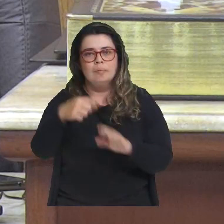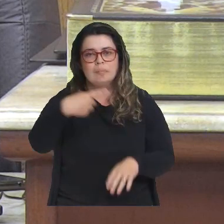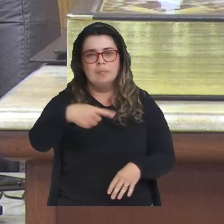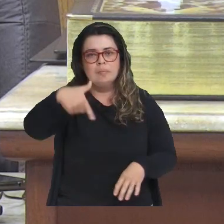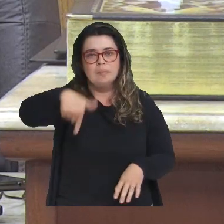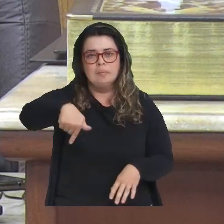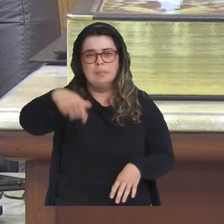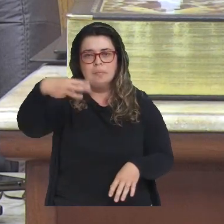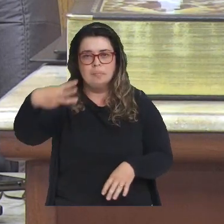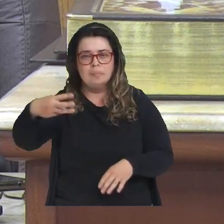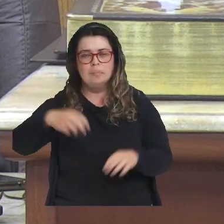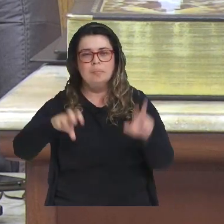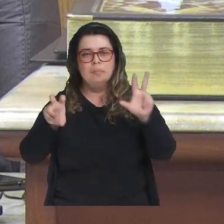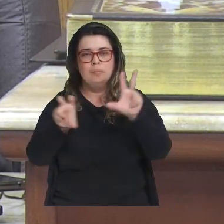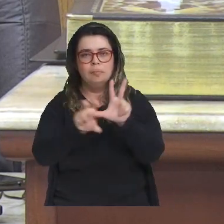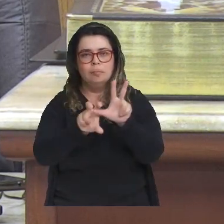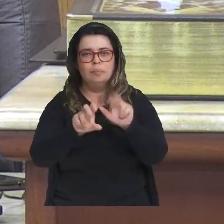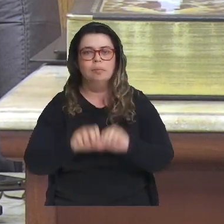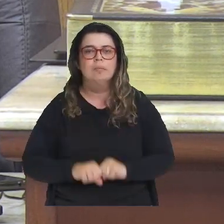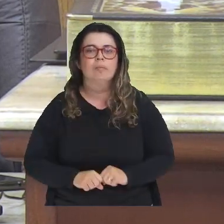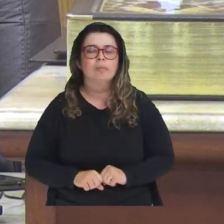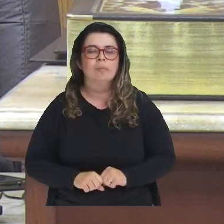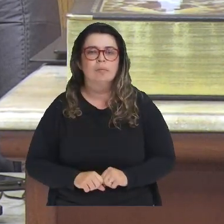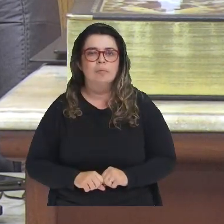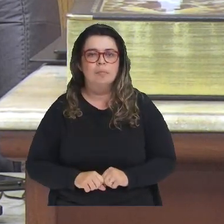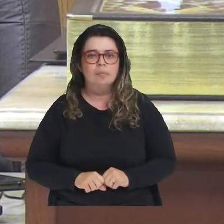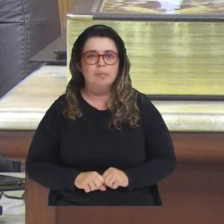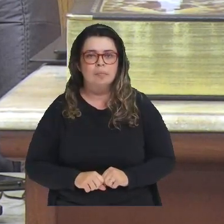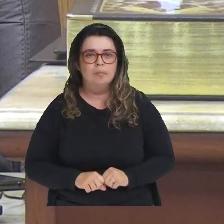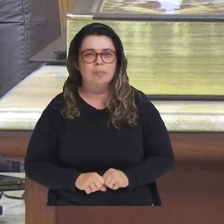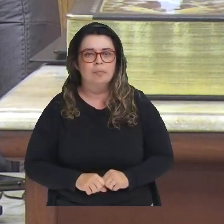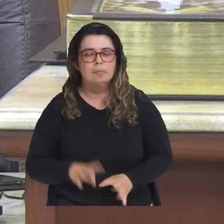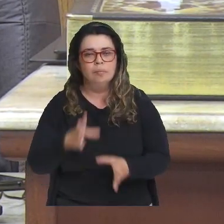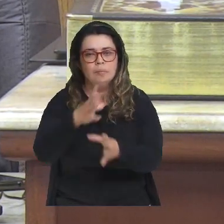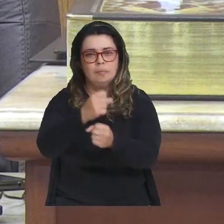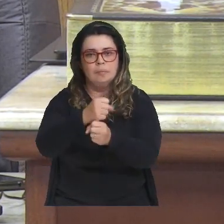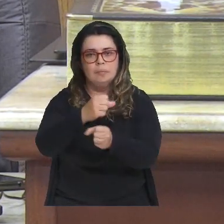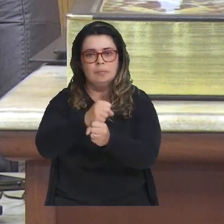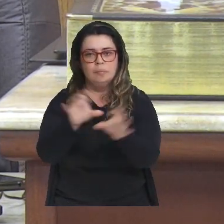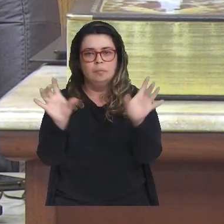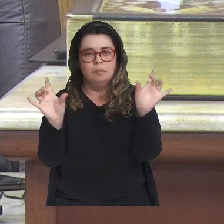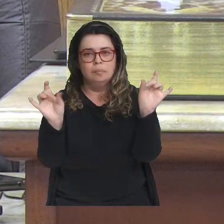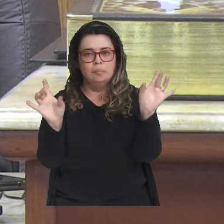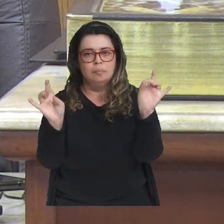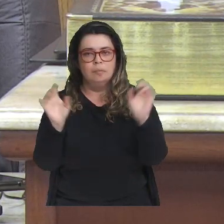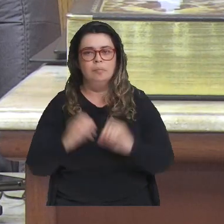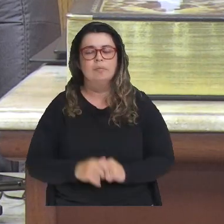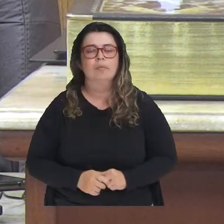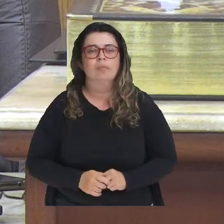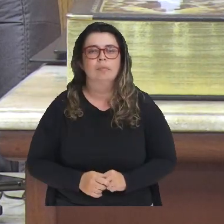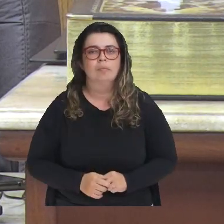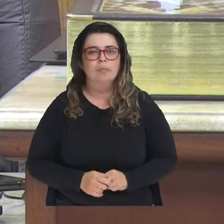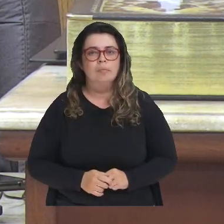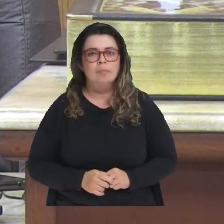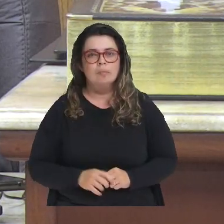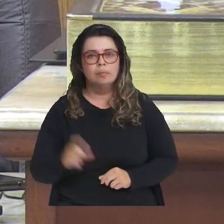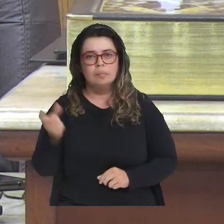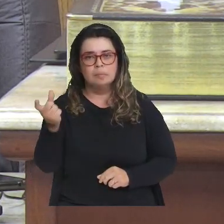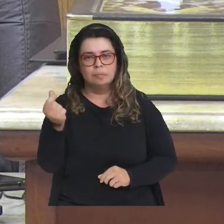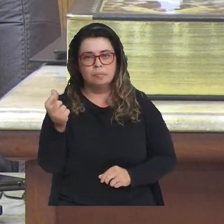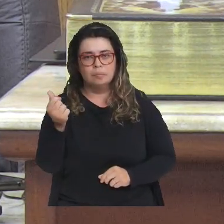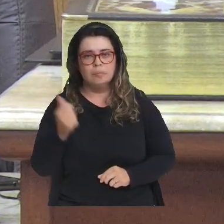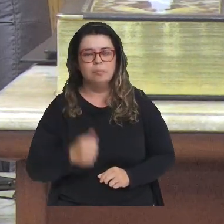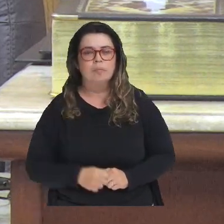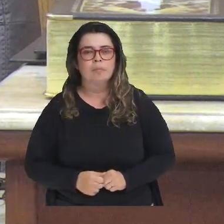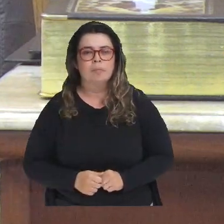173/2022 do Poder Executivo dispõe sobre abertura de crédito adicional especial para os fins que especifica, no valor